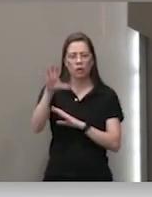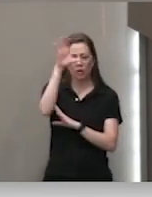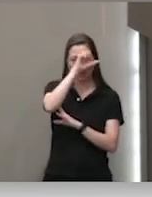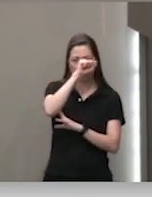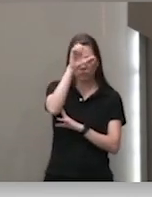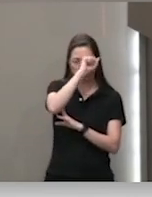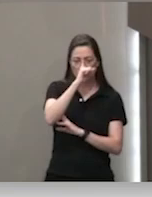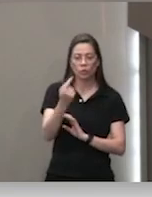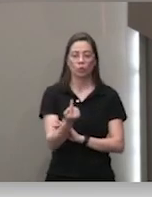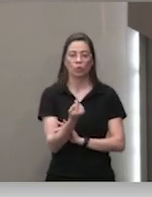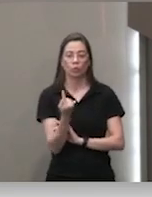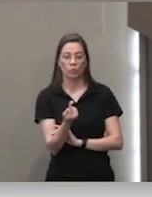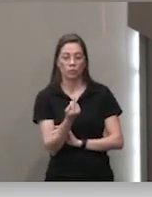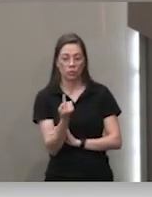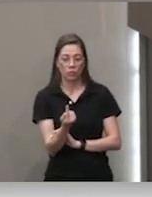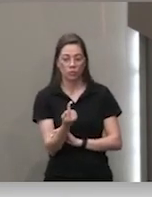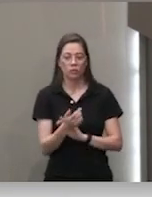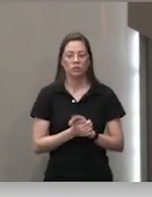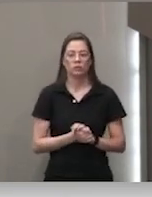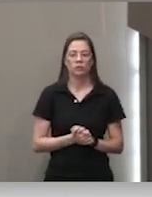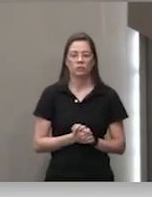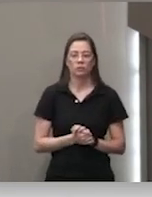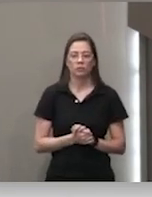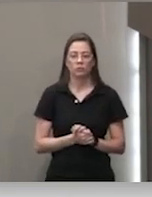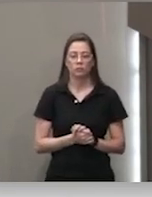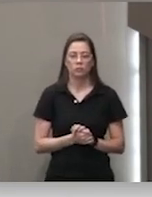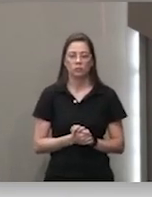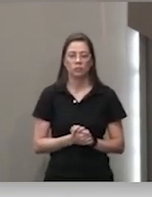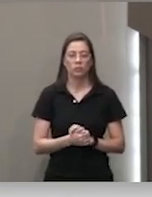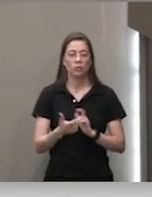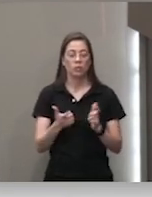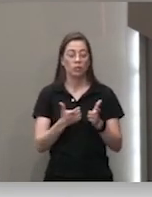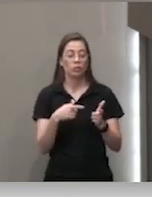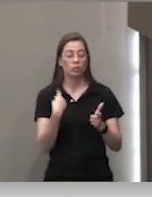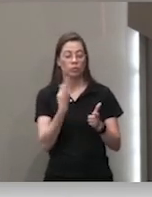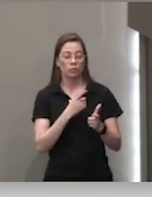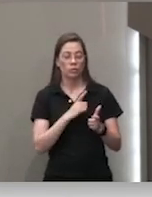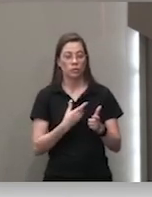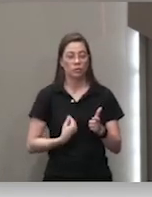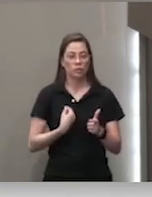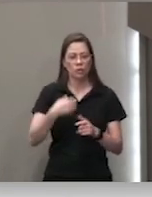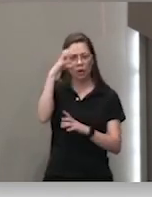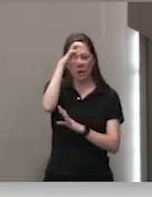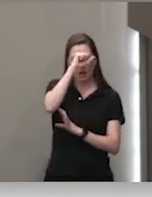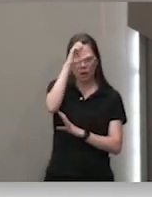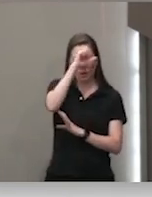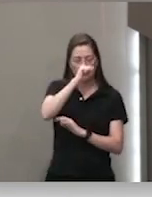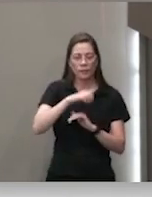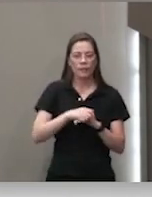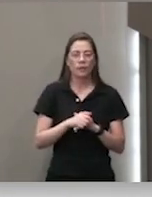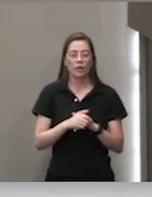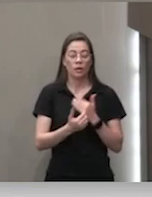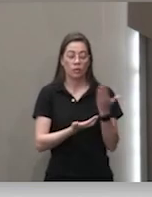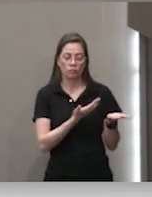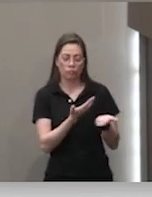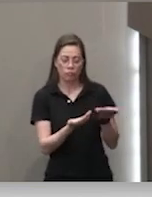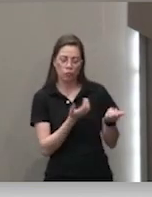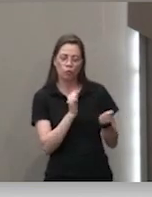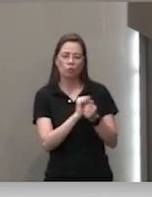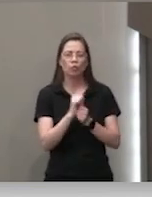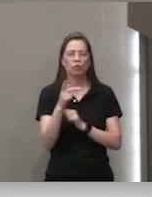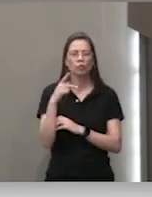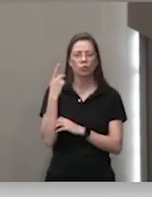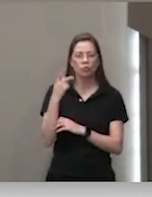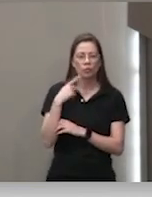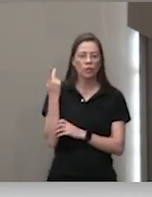aprendizado único, vereador Rufa, vereador Ernesto, onde a gente, né, aprende-se com os colegas vereadores, com